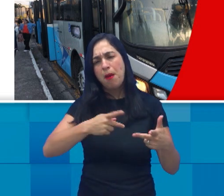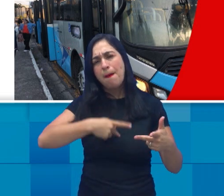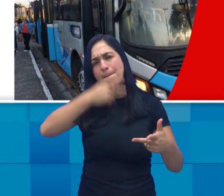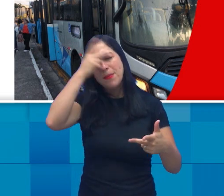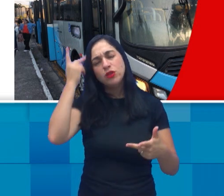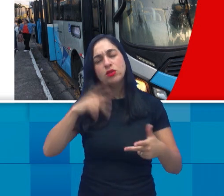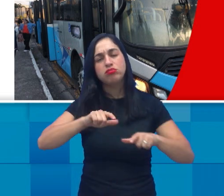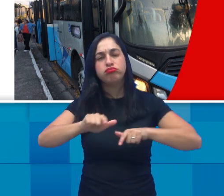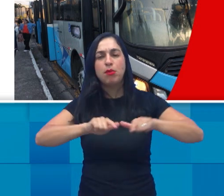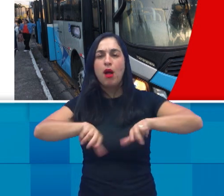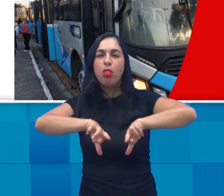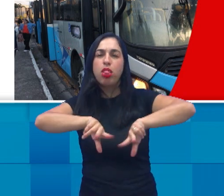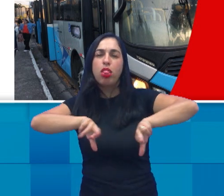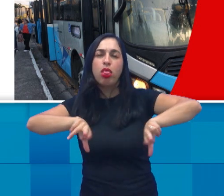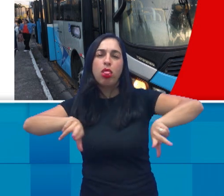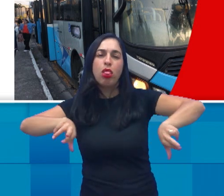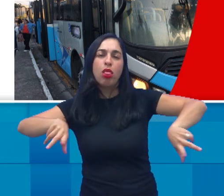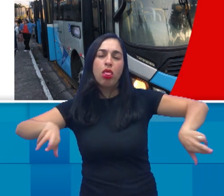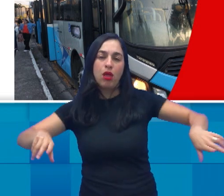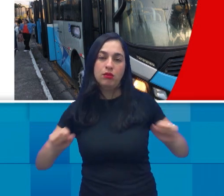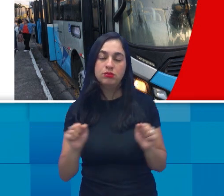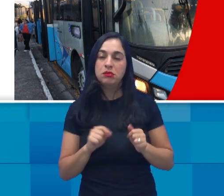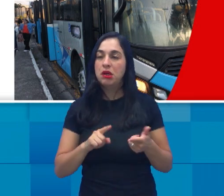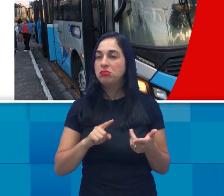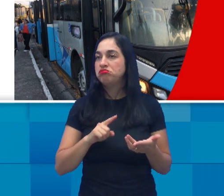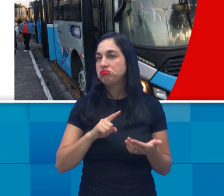trabalham no açougue, no